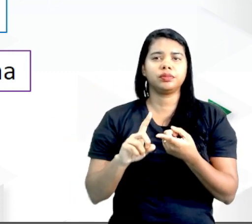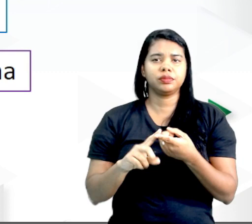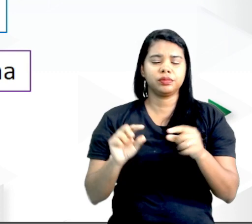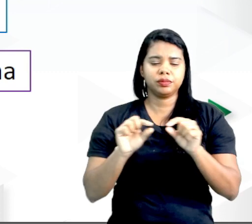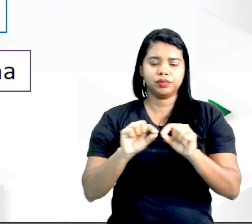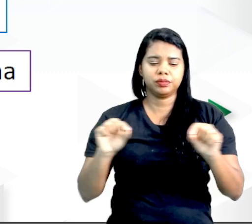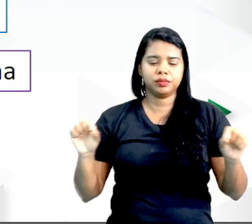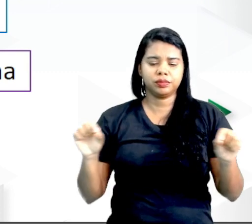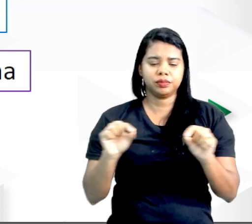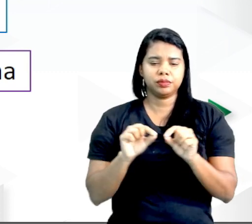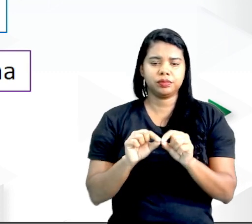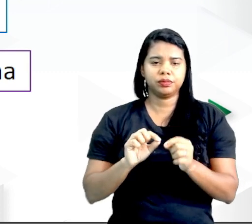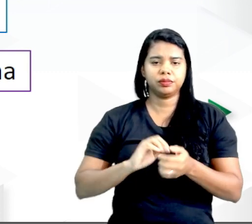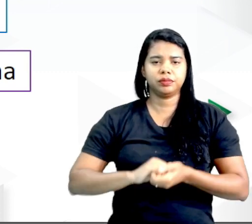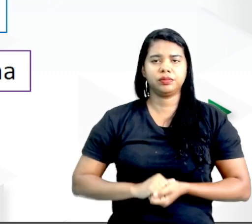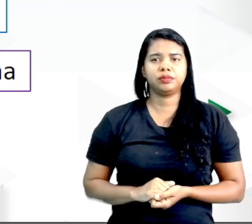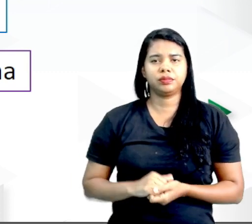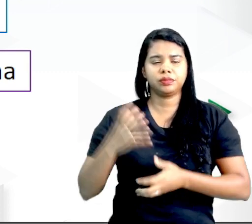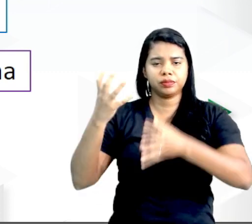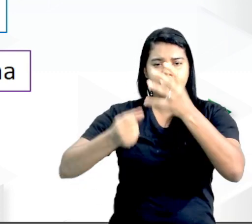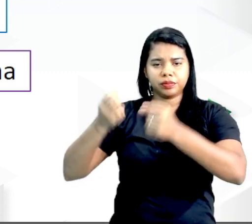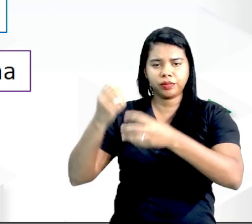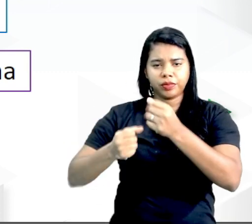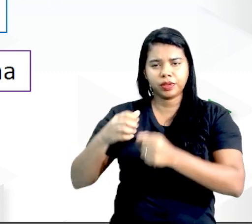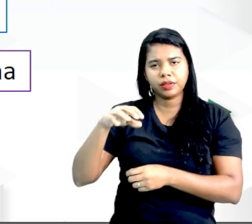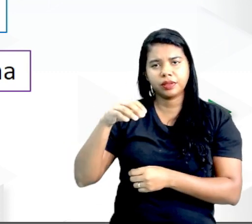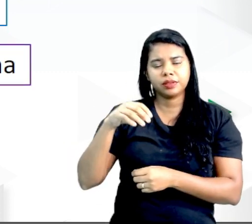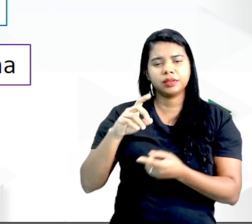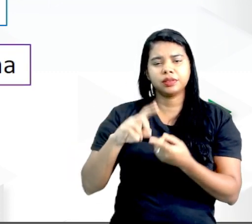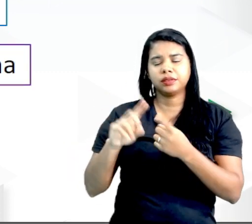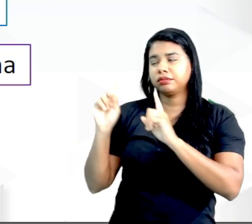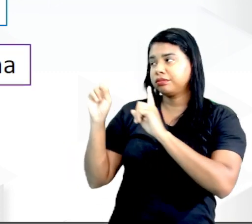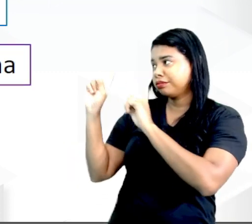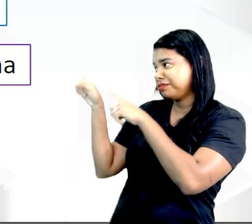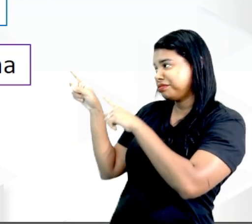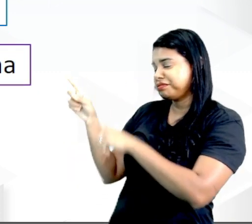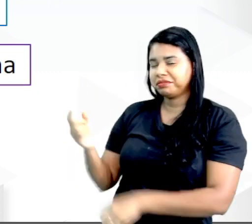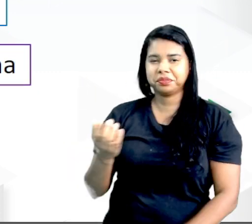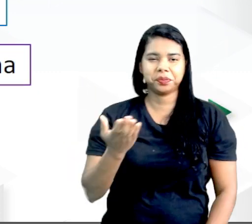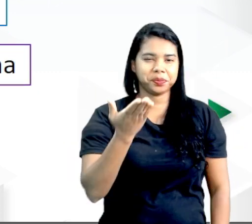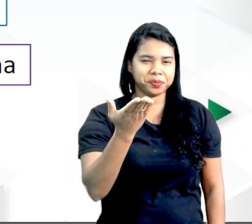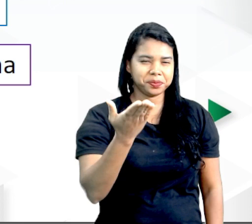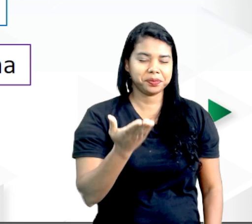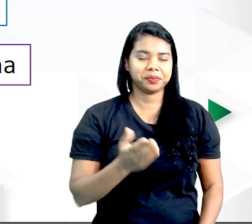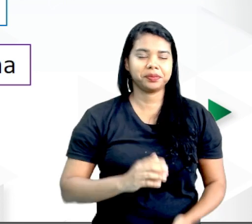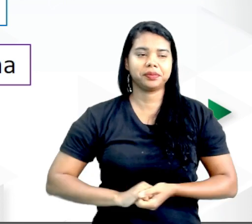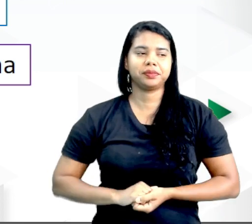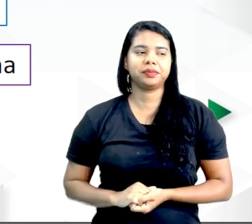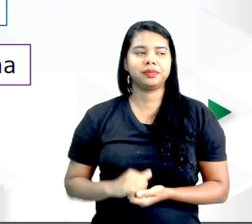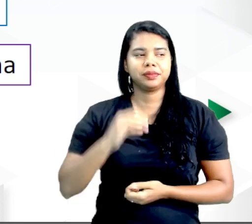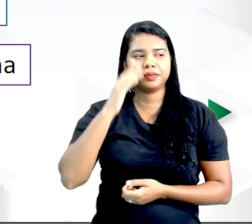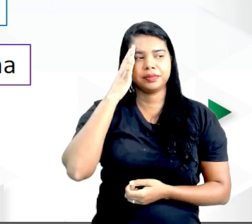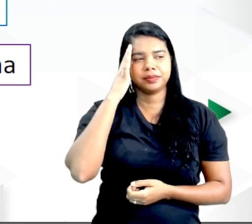medição, claro, né, da quantidade de leite de uma vaca, por isso tem essa vaquinha linda aí para vocês levarem em consideração. E a medida de capacidade, que era